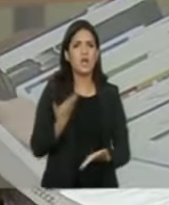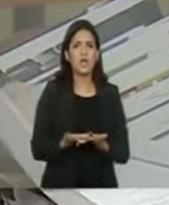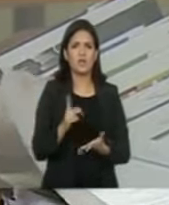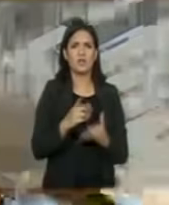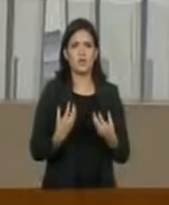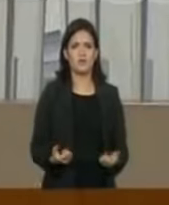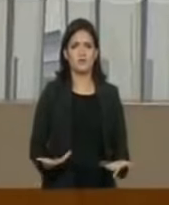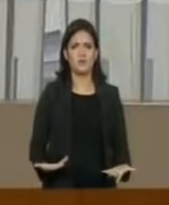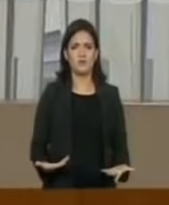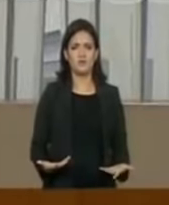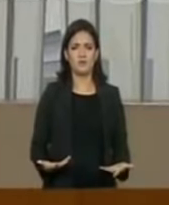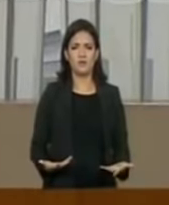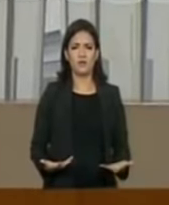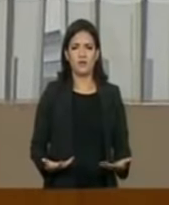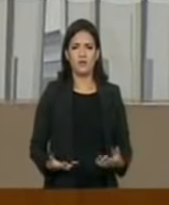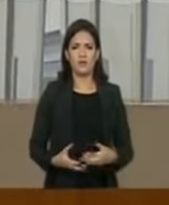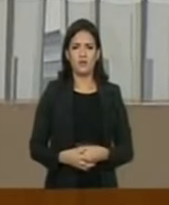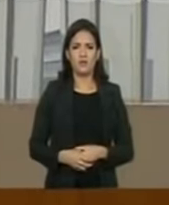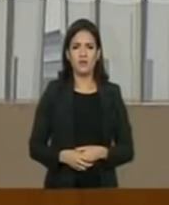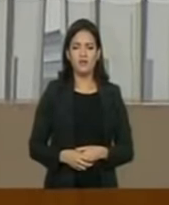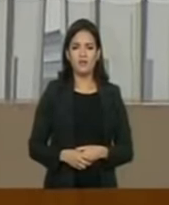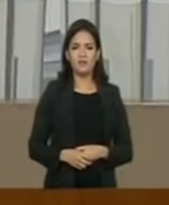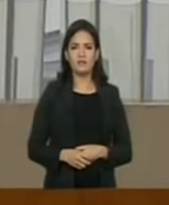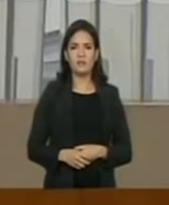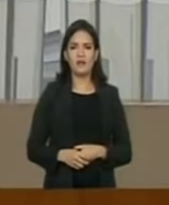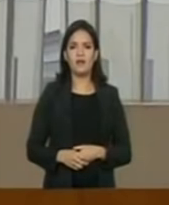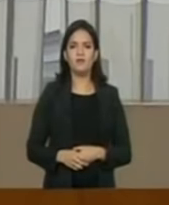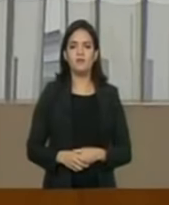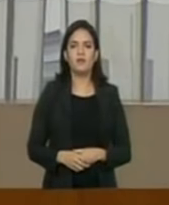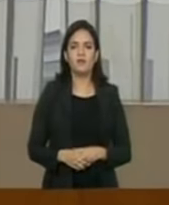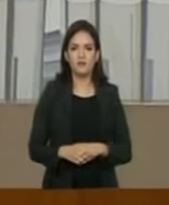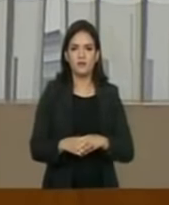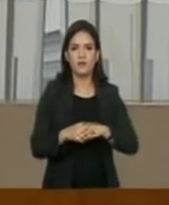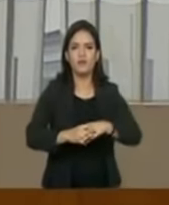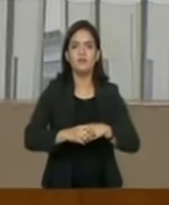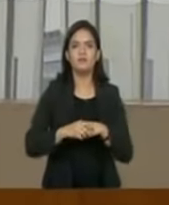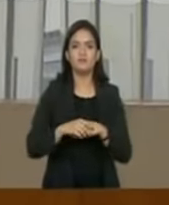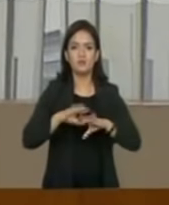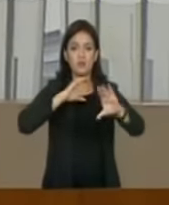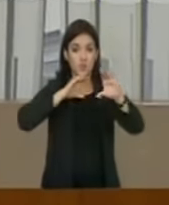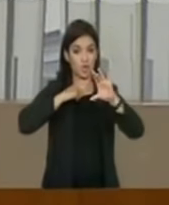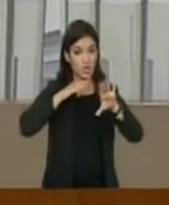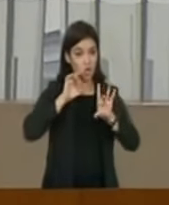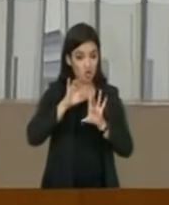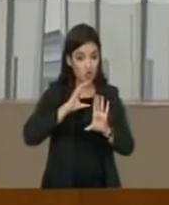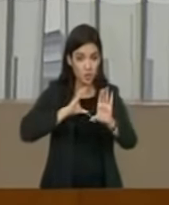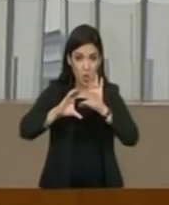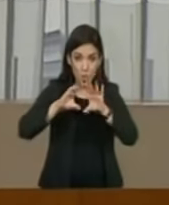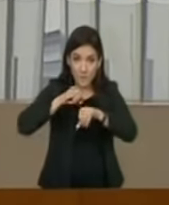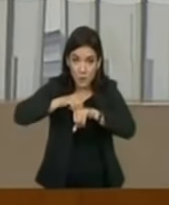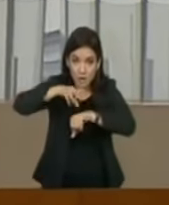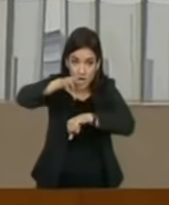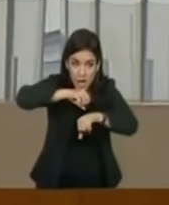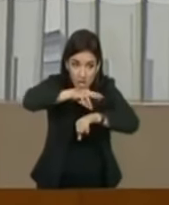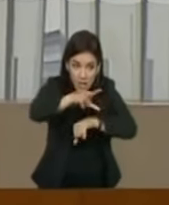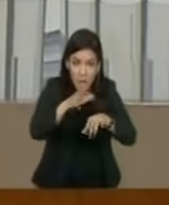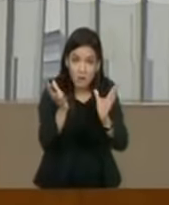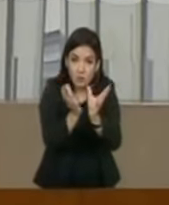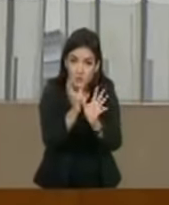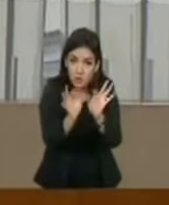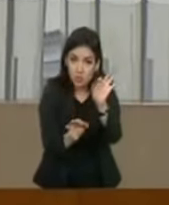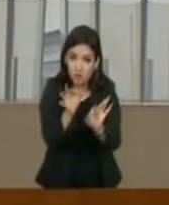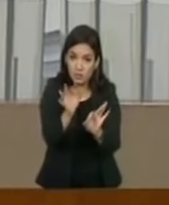presidente ministro ricardo lewandowski que estou comunicando pois malato previamente à comunidade jurídica que é um